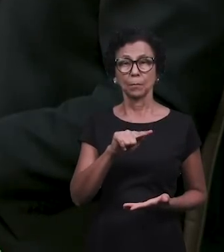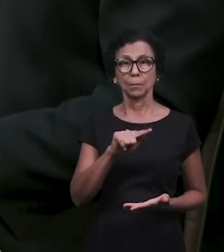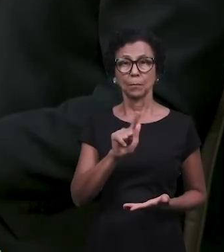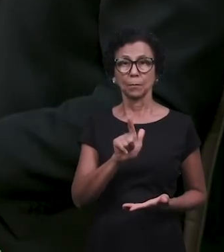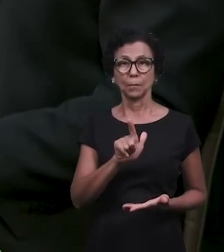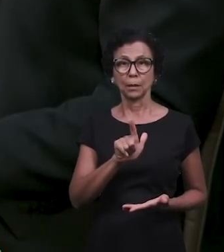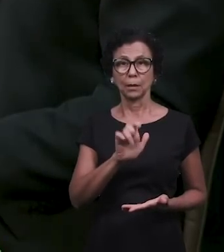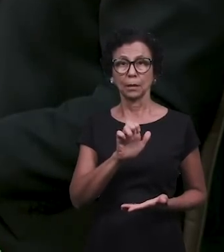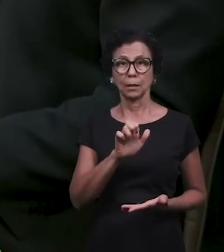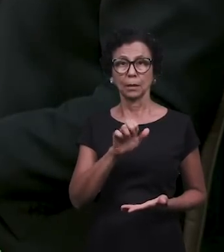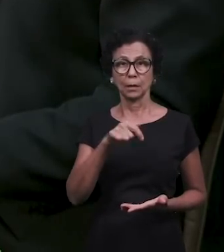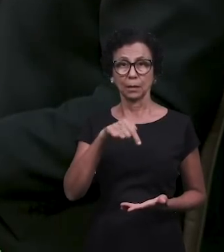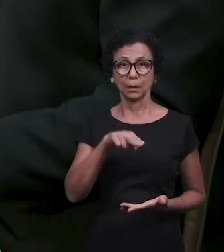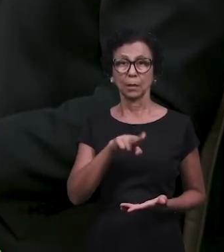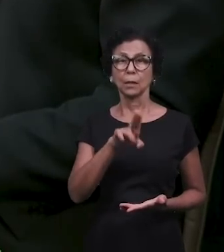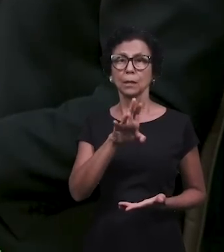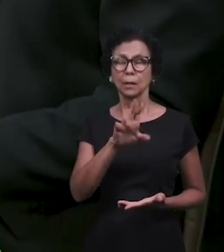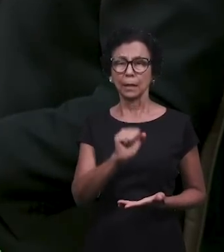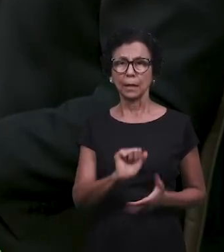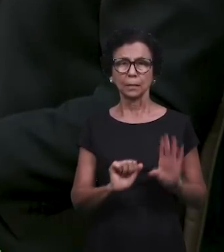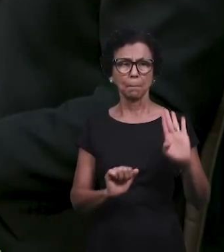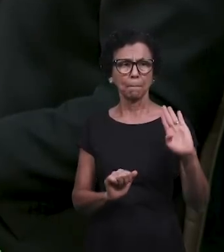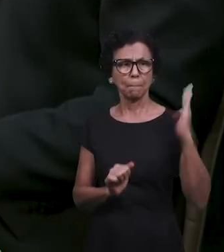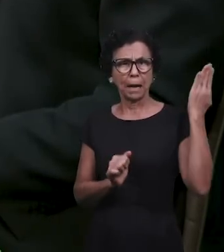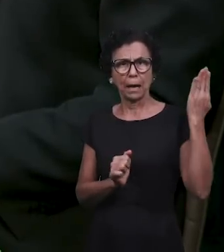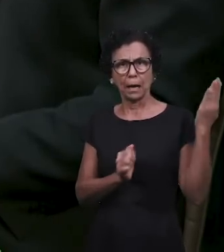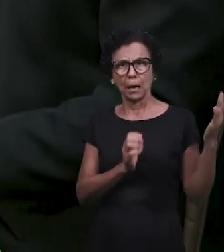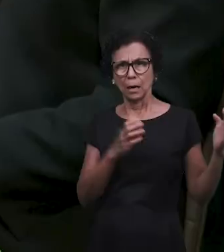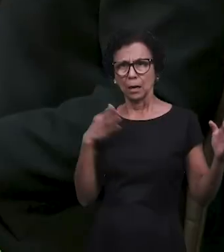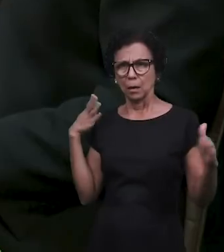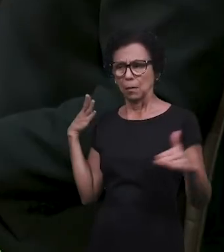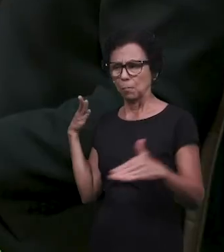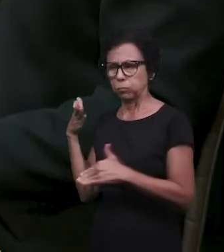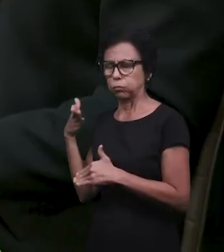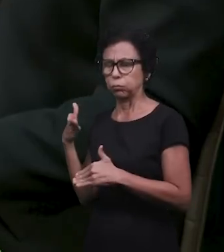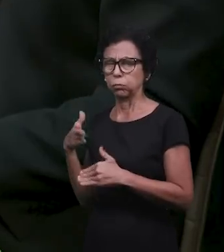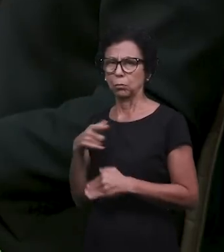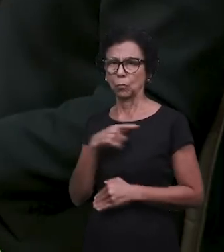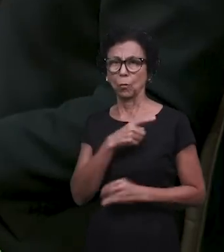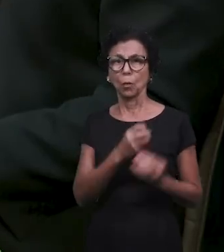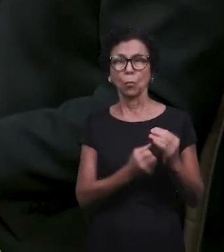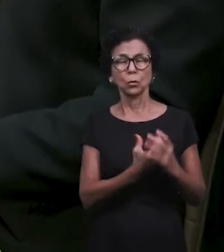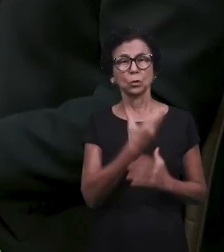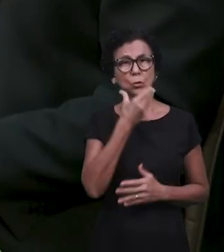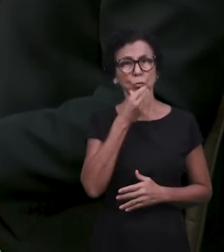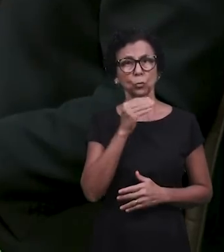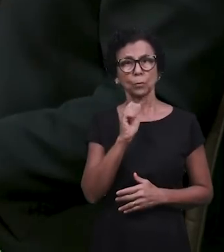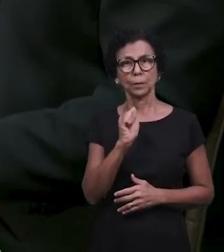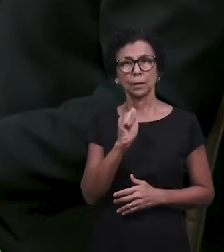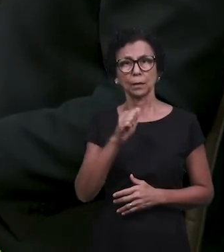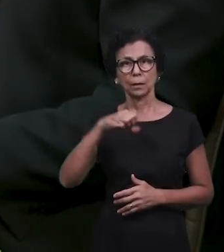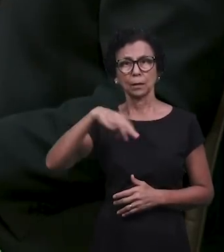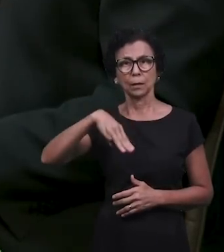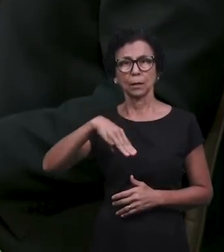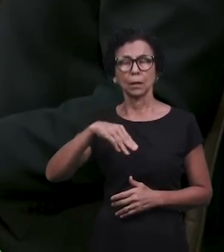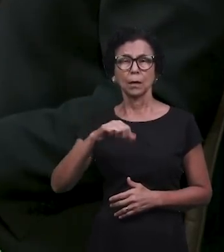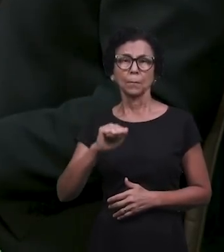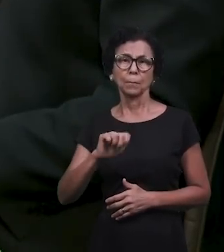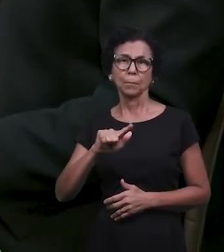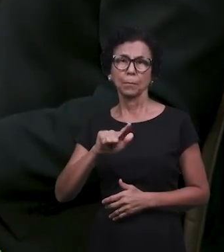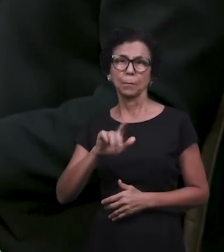E aí nós vamos ver a origem de Amaleque. Amaleque, a origem dele é Esaú, é o ciúme.